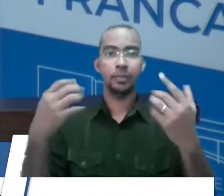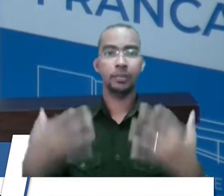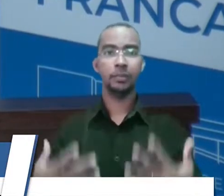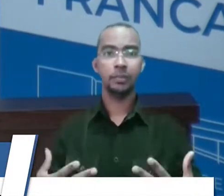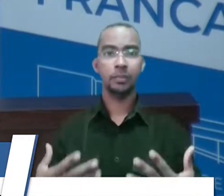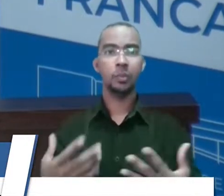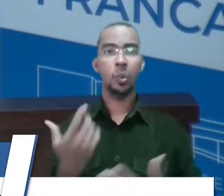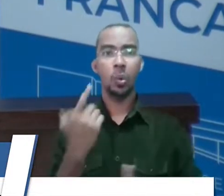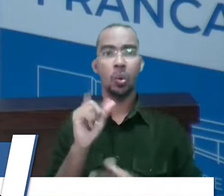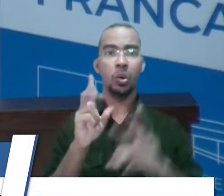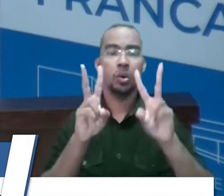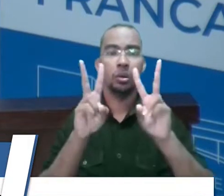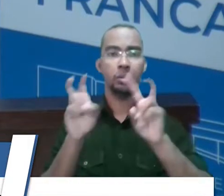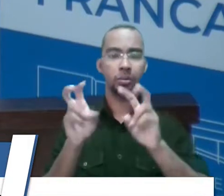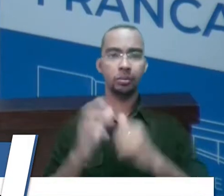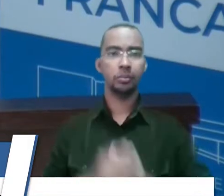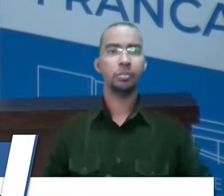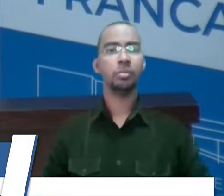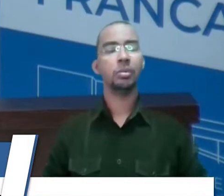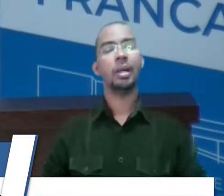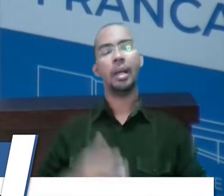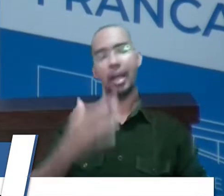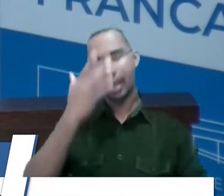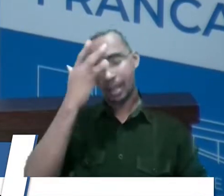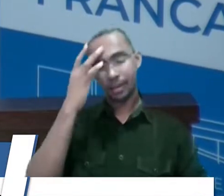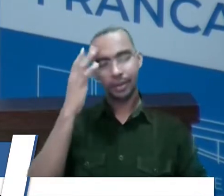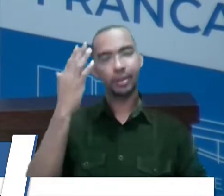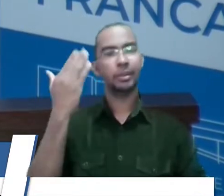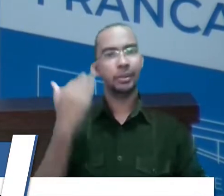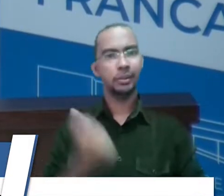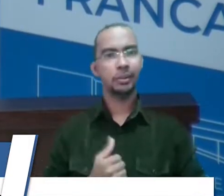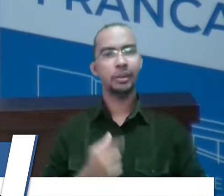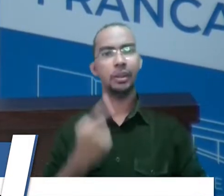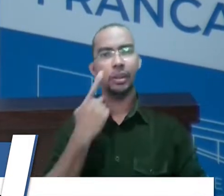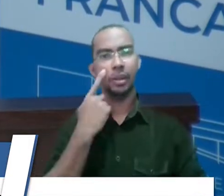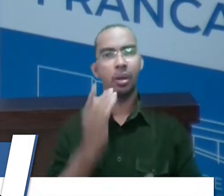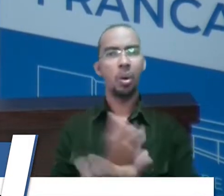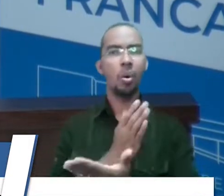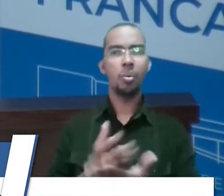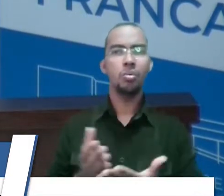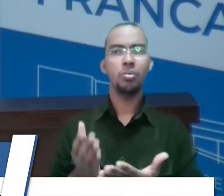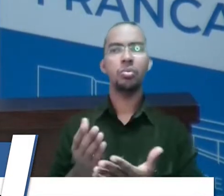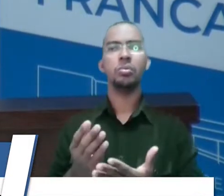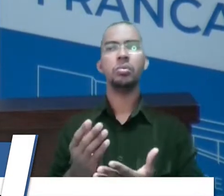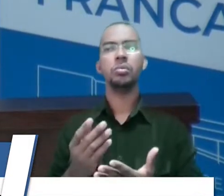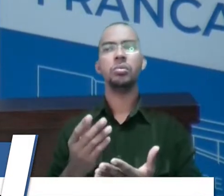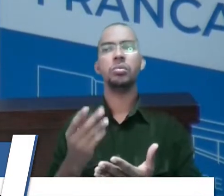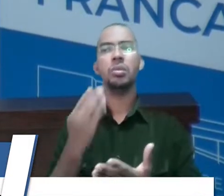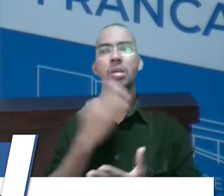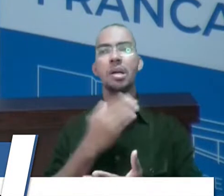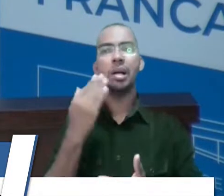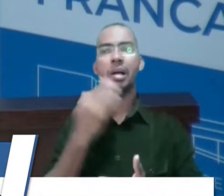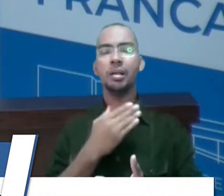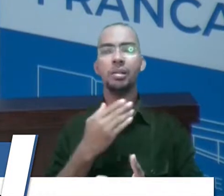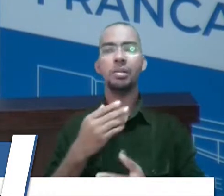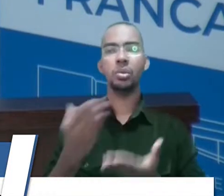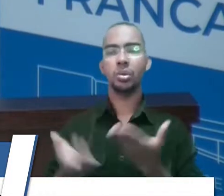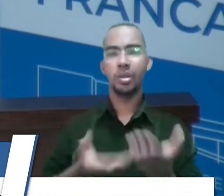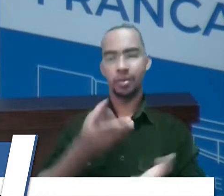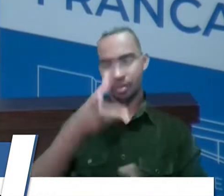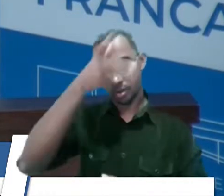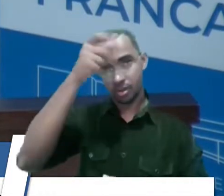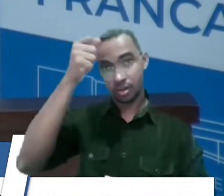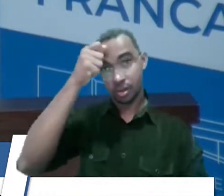coisa. Todo mundo coloca defeito em todos os serviços da prefeitura. Eu,